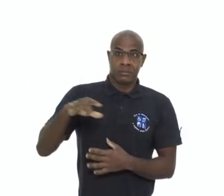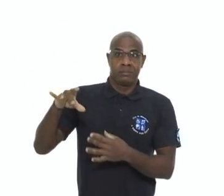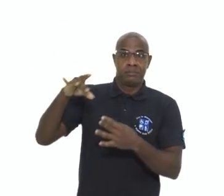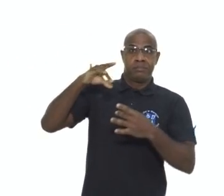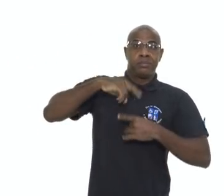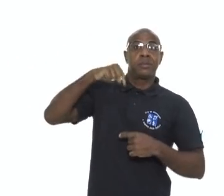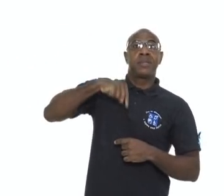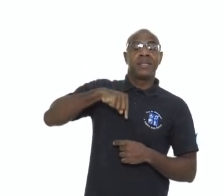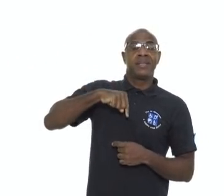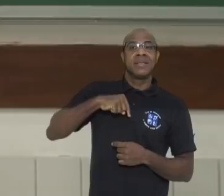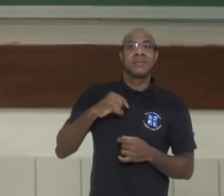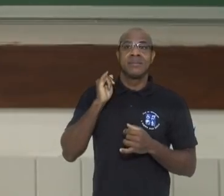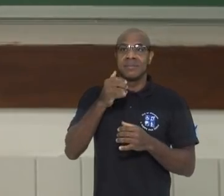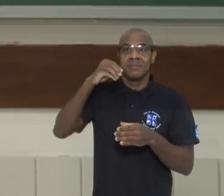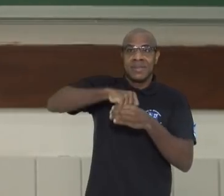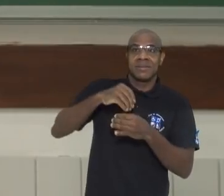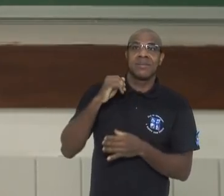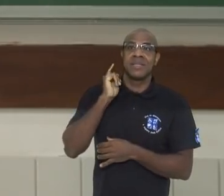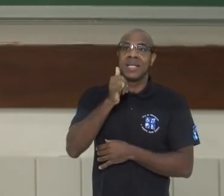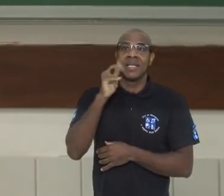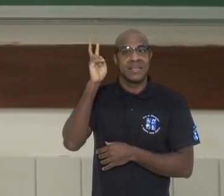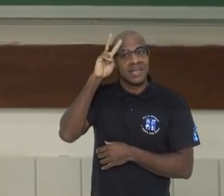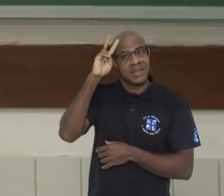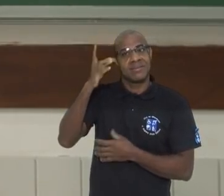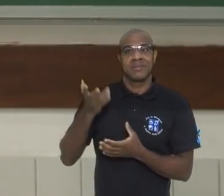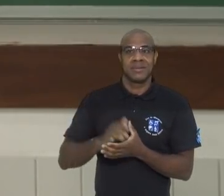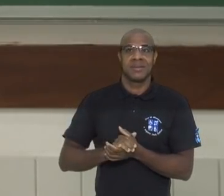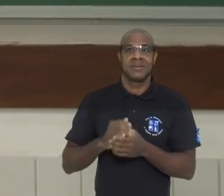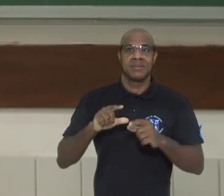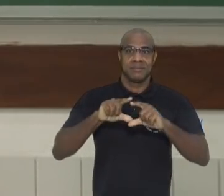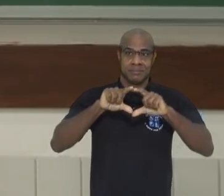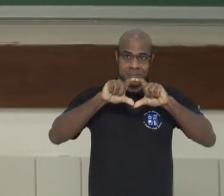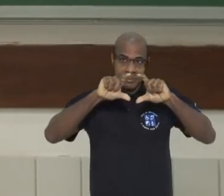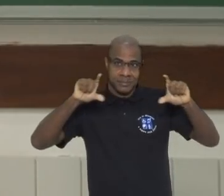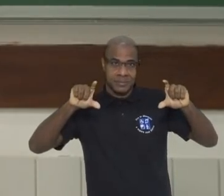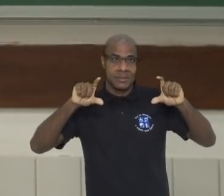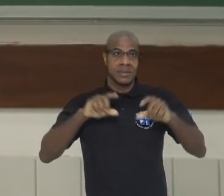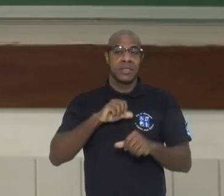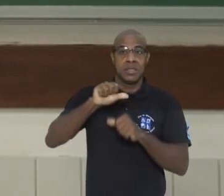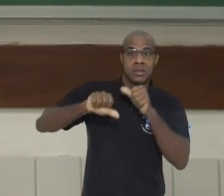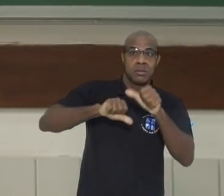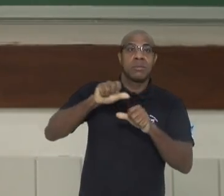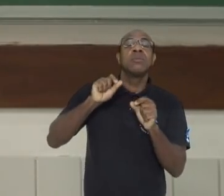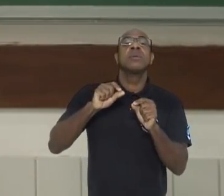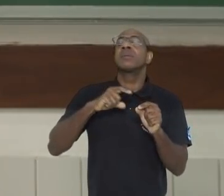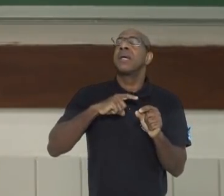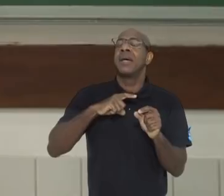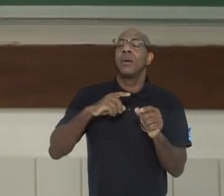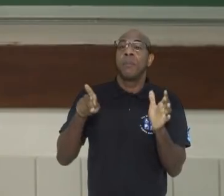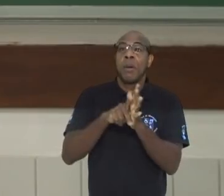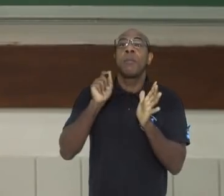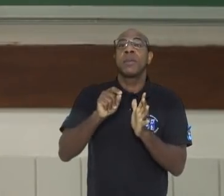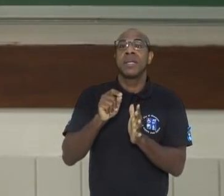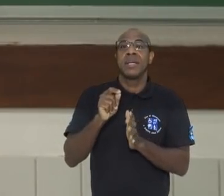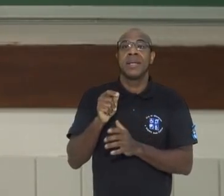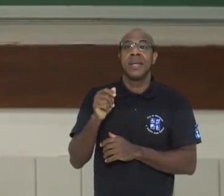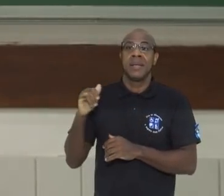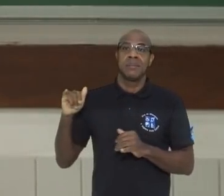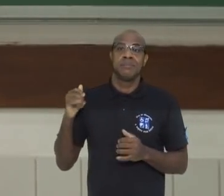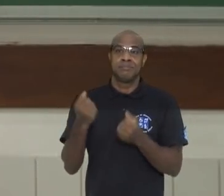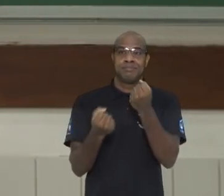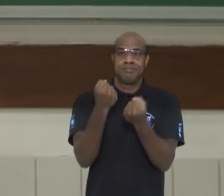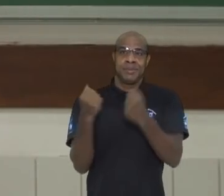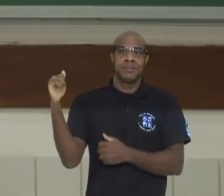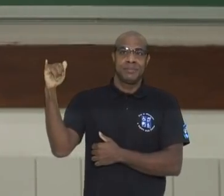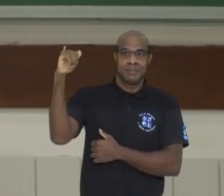de narrar. Então, algumas partes são narradas pelo próprio piloto, que é um dos personagens. Tudo bem?